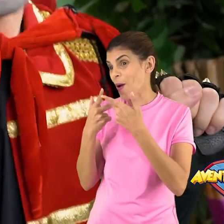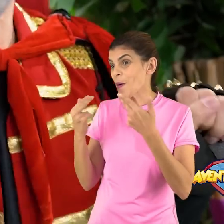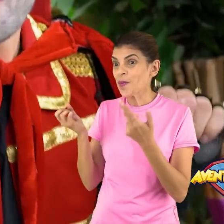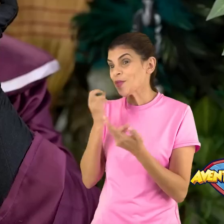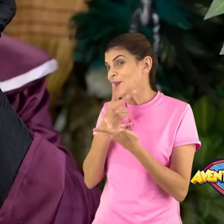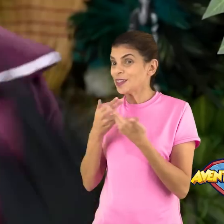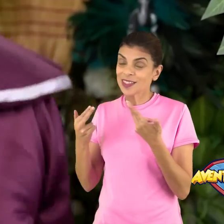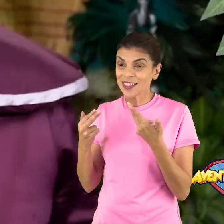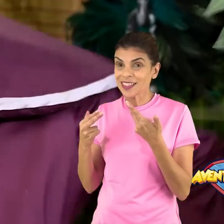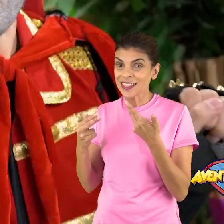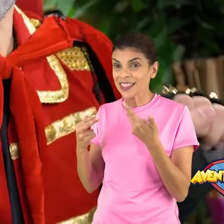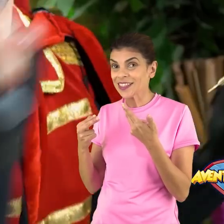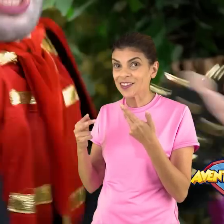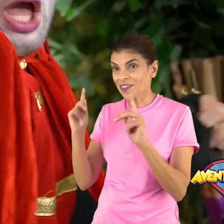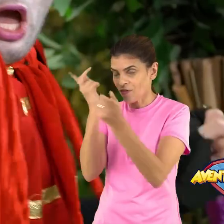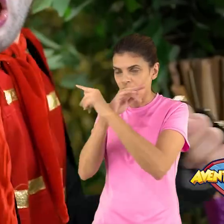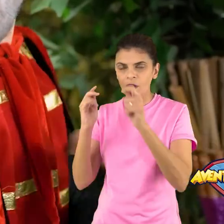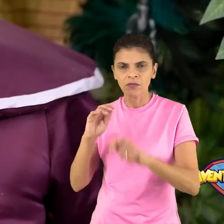Flame?